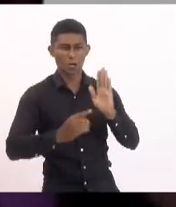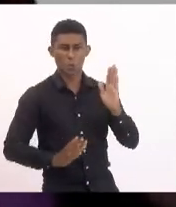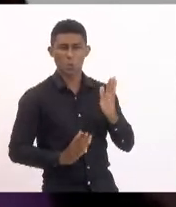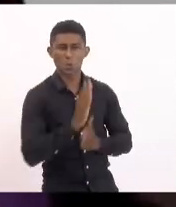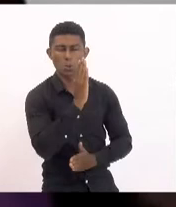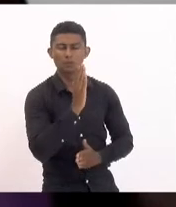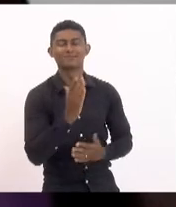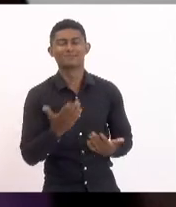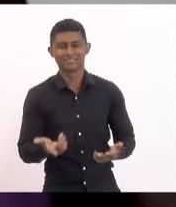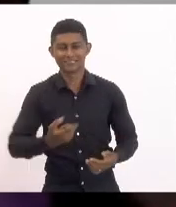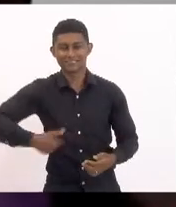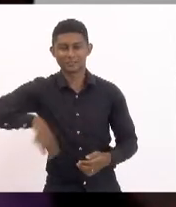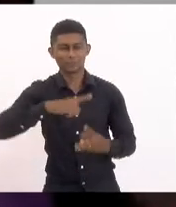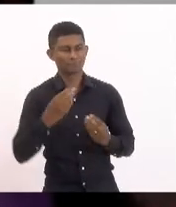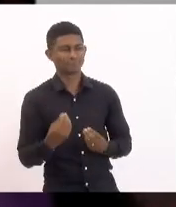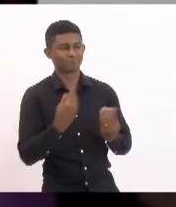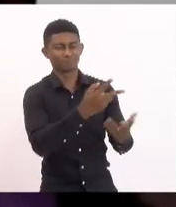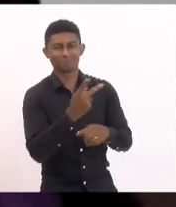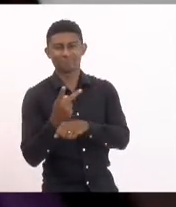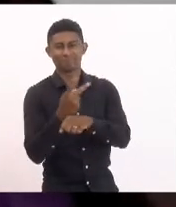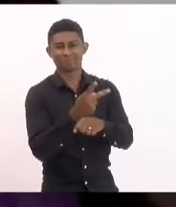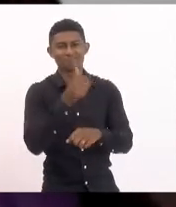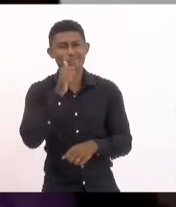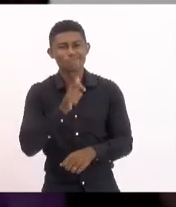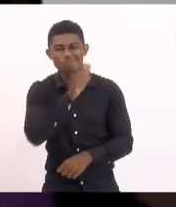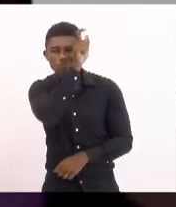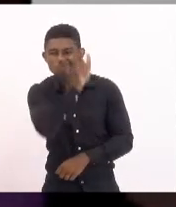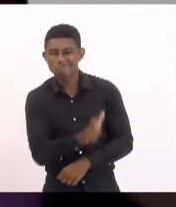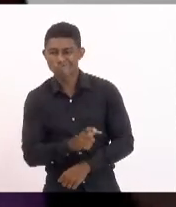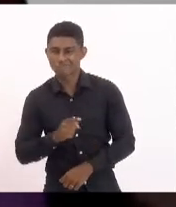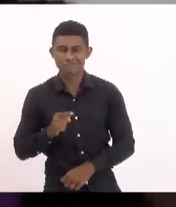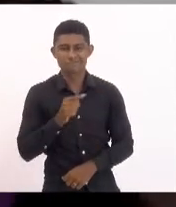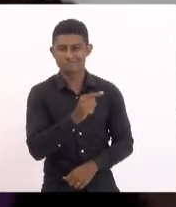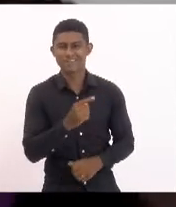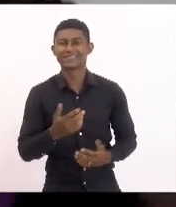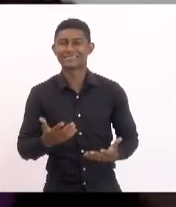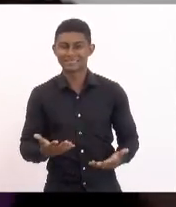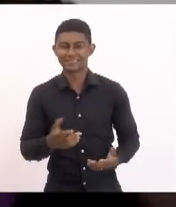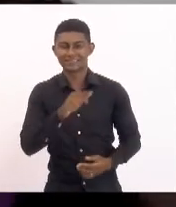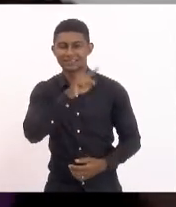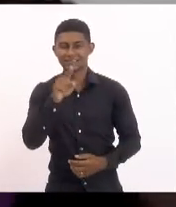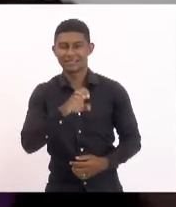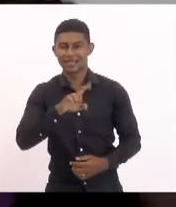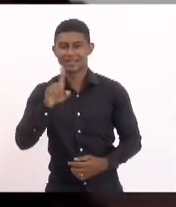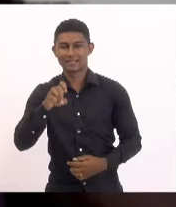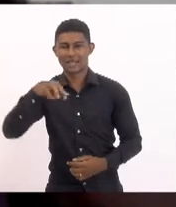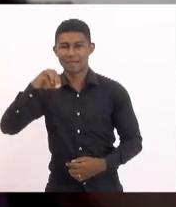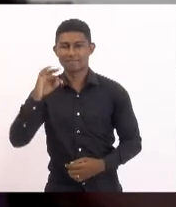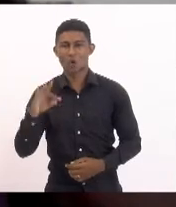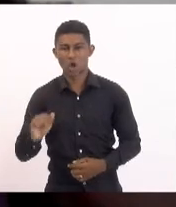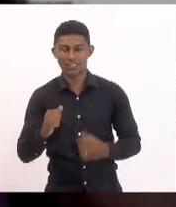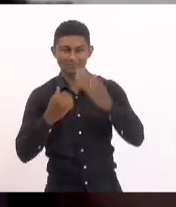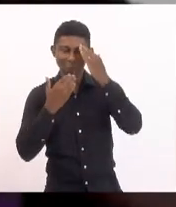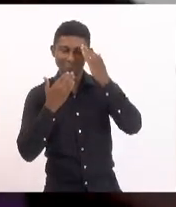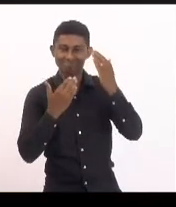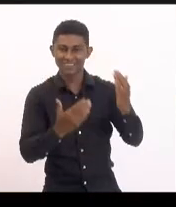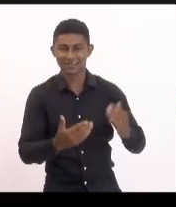gente possa premiar essa grande mulher, essa força da natureza, que é Zezé Mota. Obrigada, tia Ju. Obrigada,